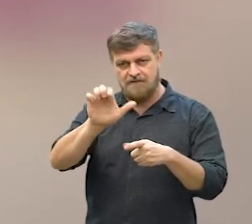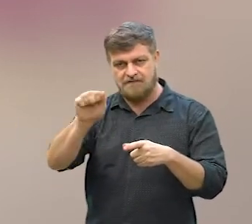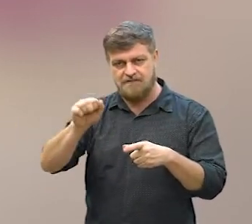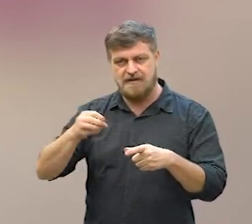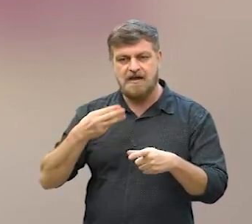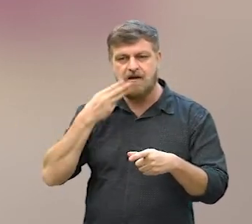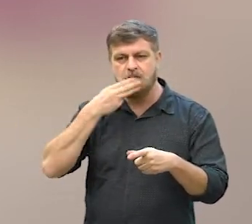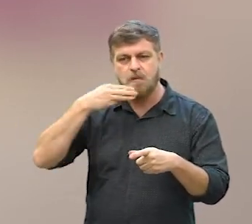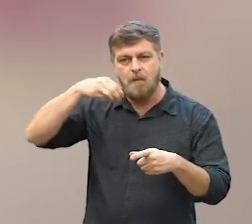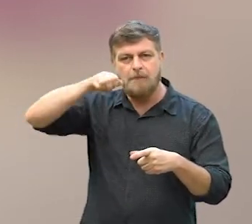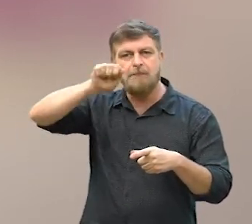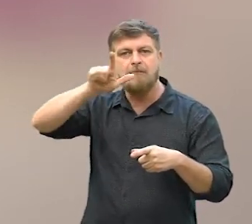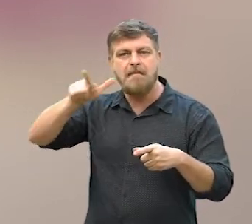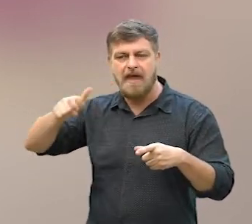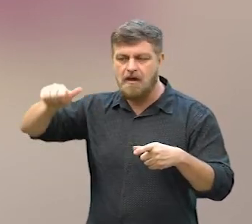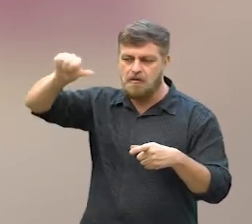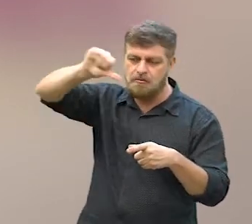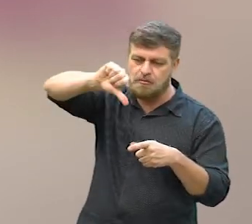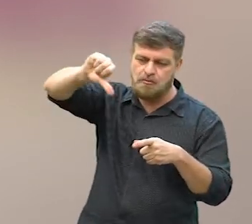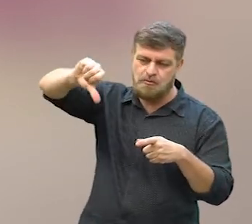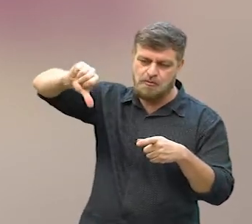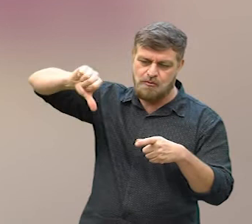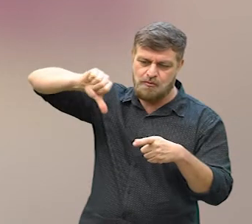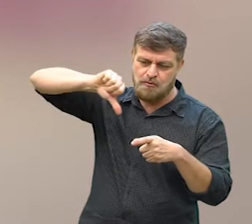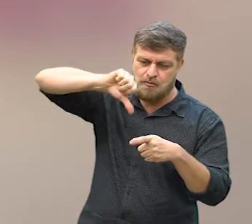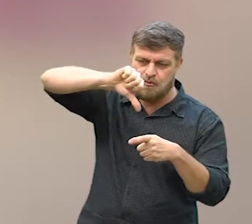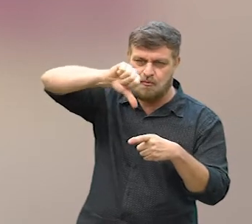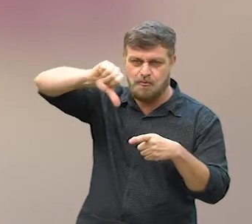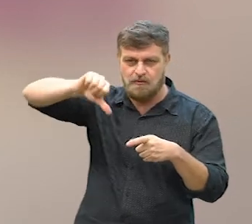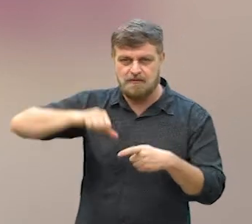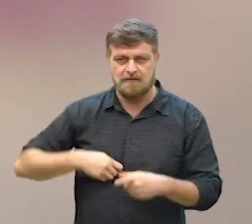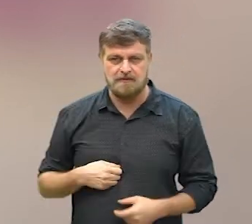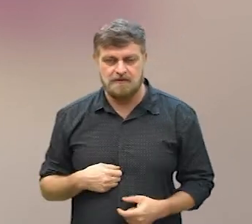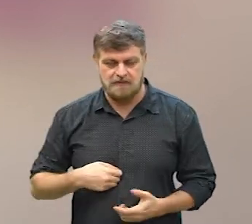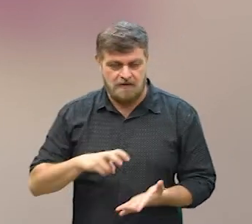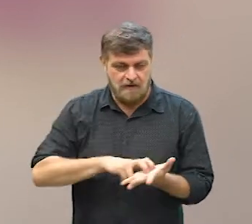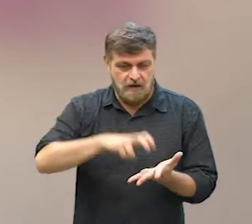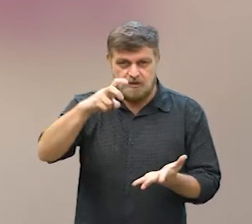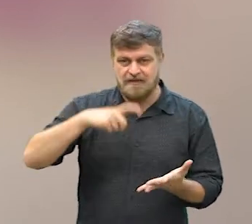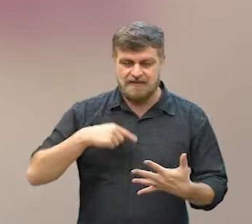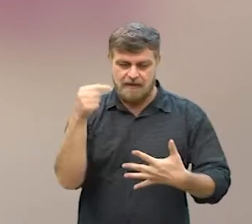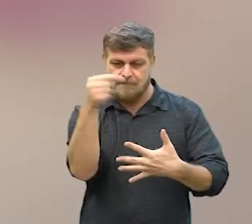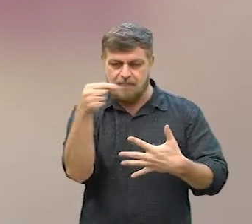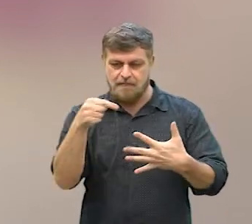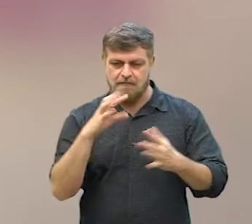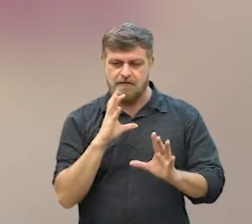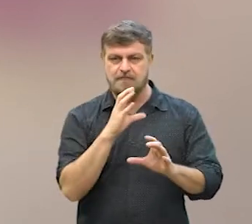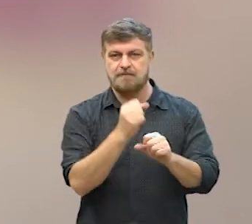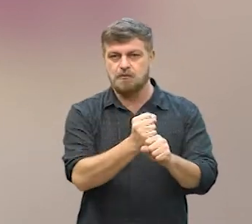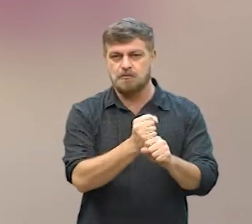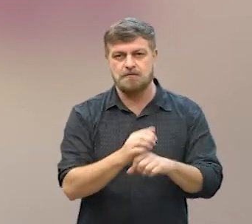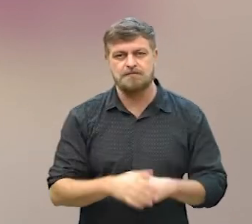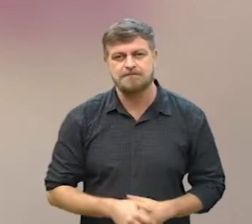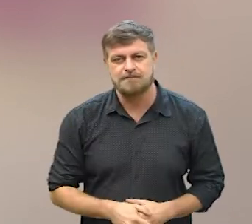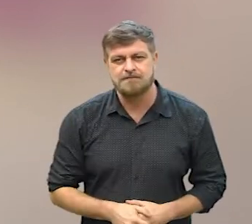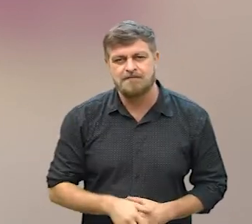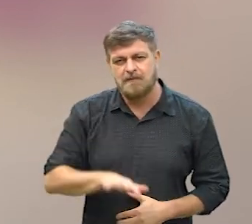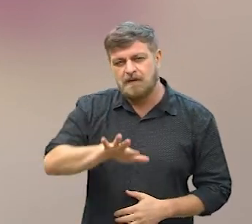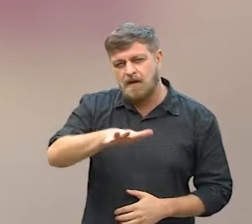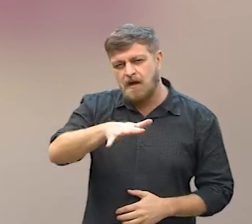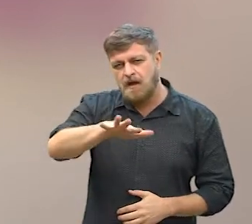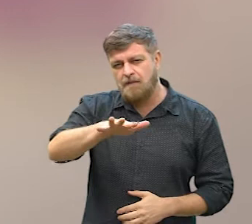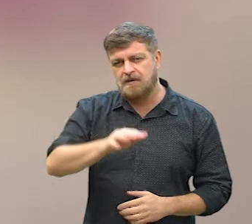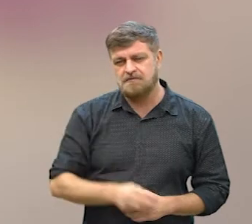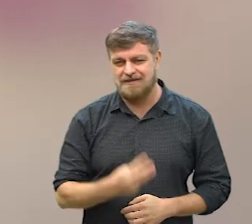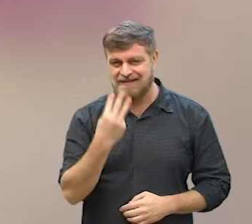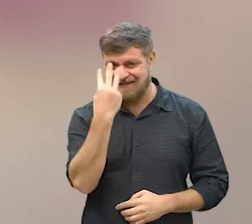mel. Então, assim, você tem variedades dentro do cardápio nesse café da manhã e que tem todos os elementos necessários. Lá, mais ou menos,